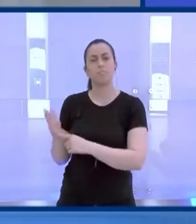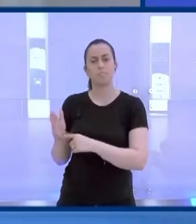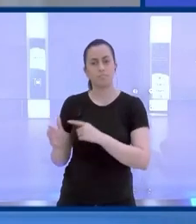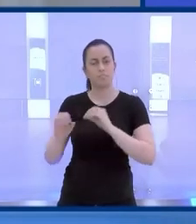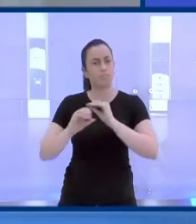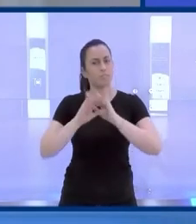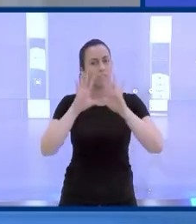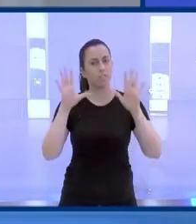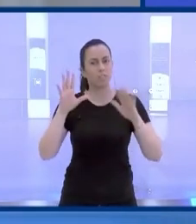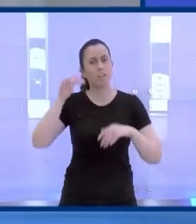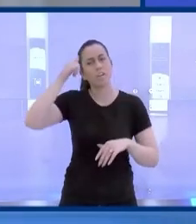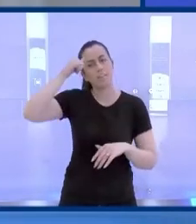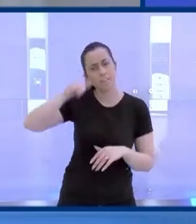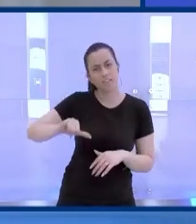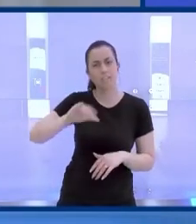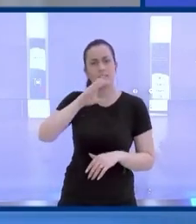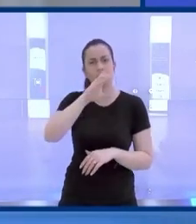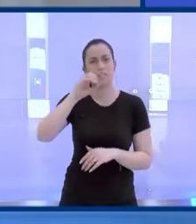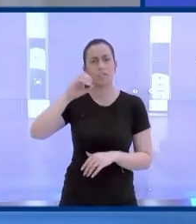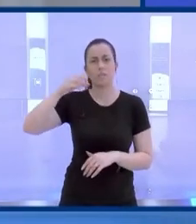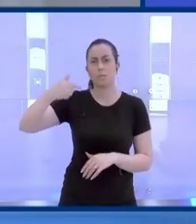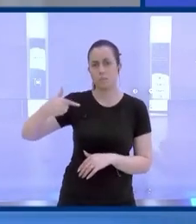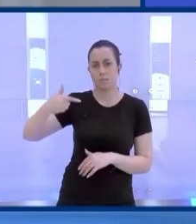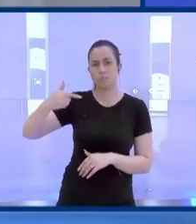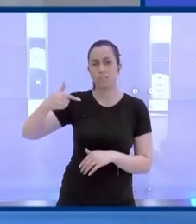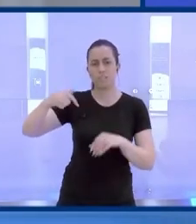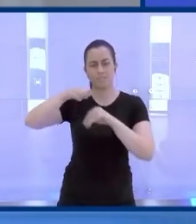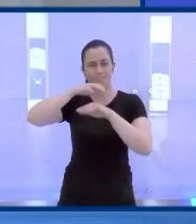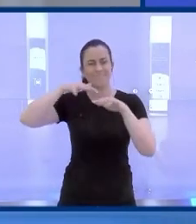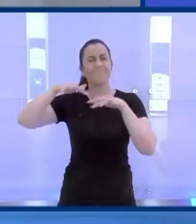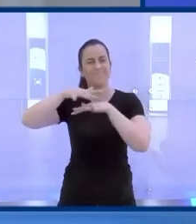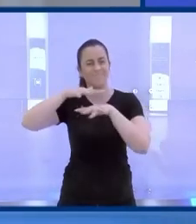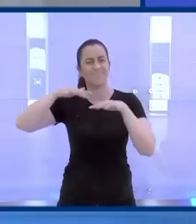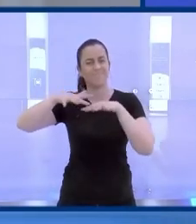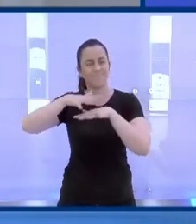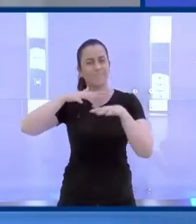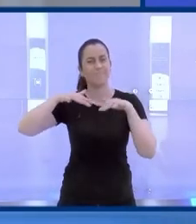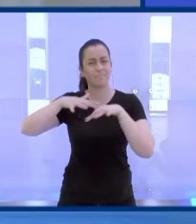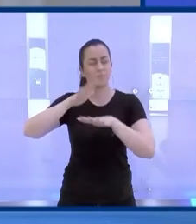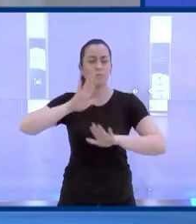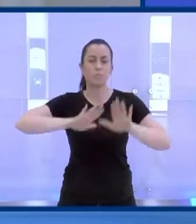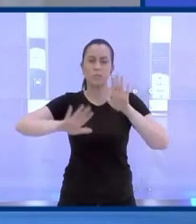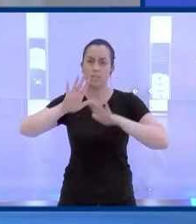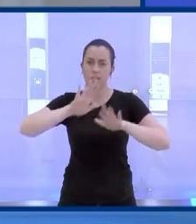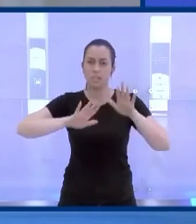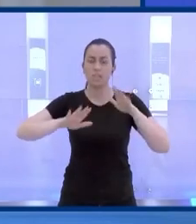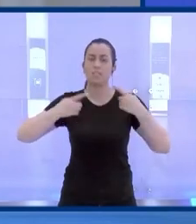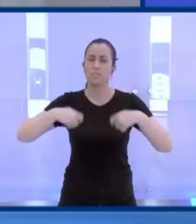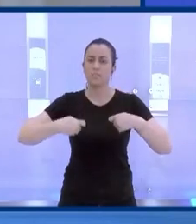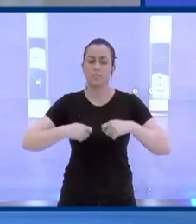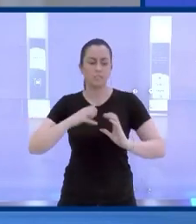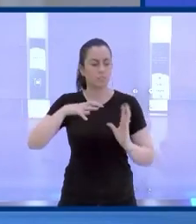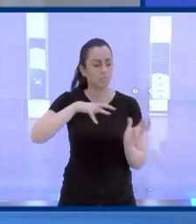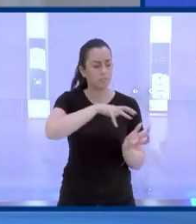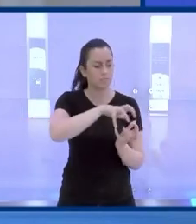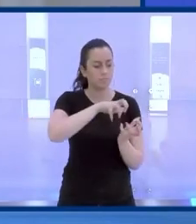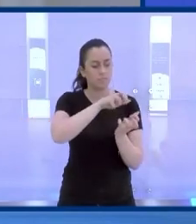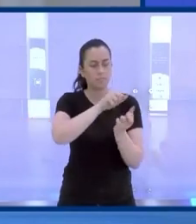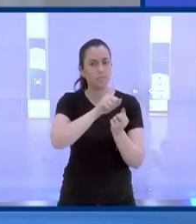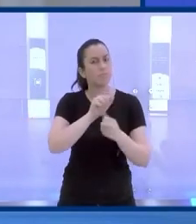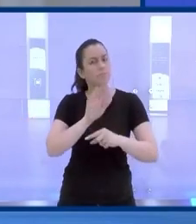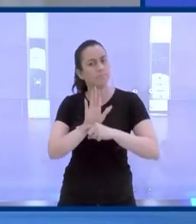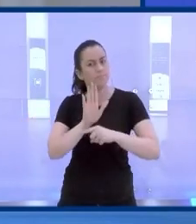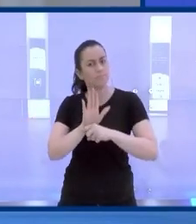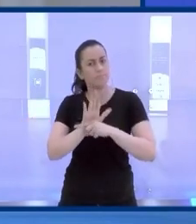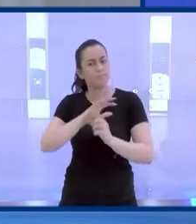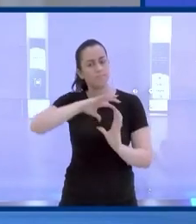a descarbonização de que o gás natural comece continue a ocupar cada vez maior o